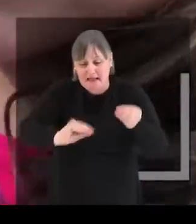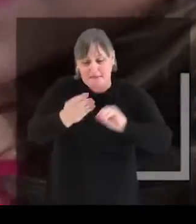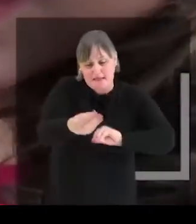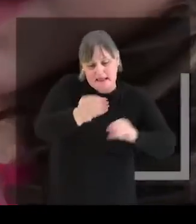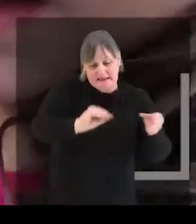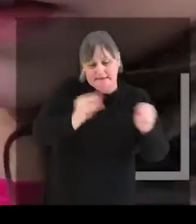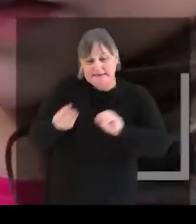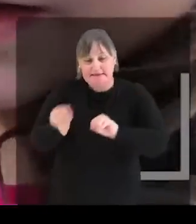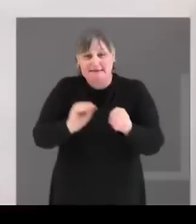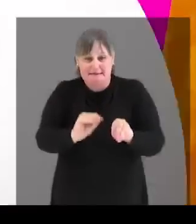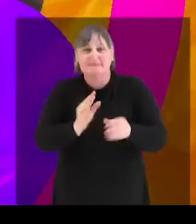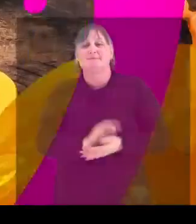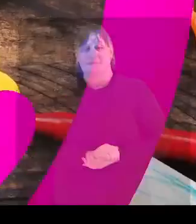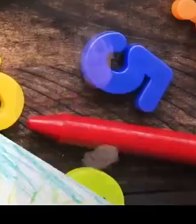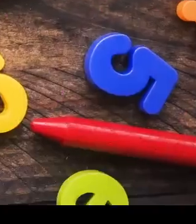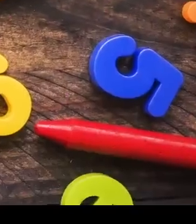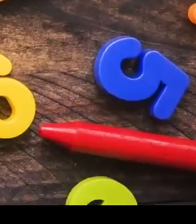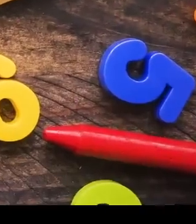de pecinha.